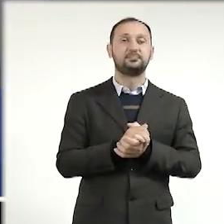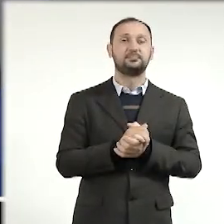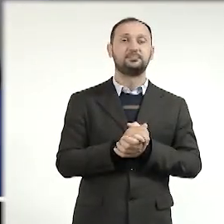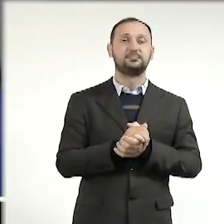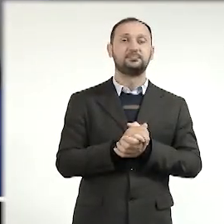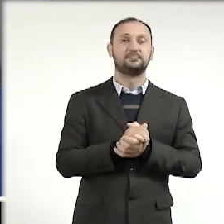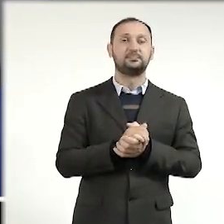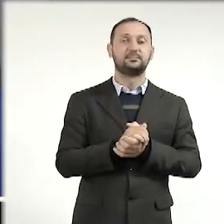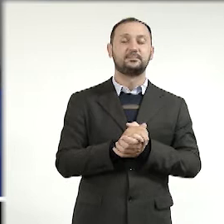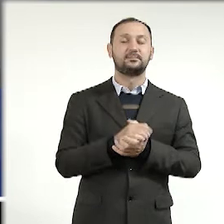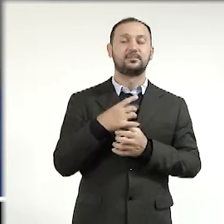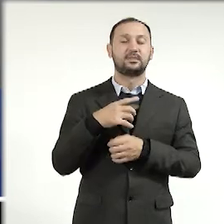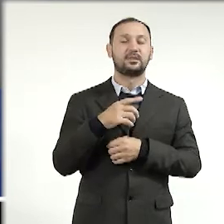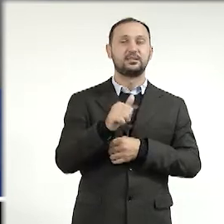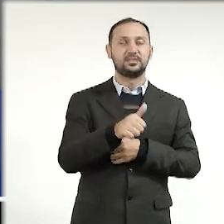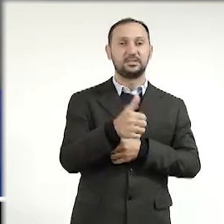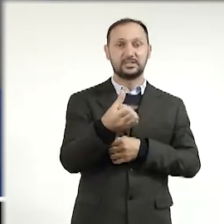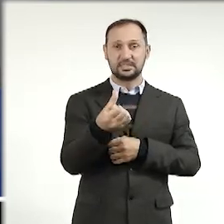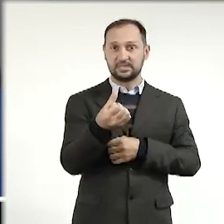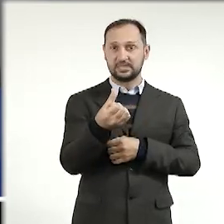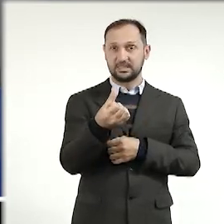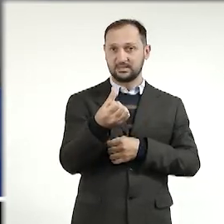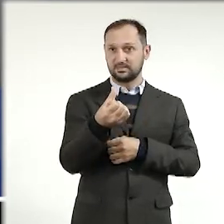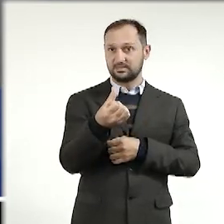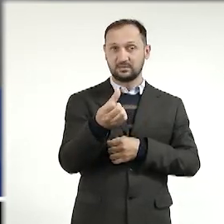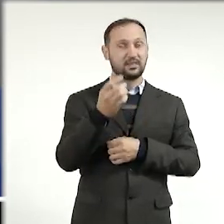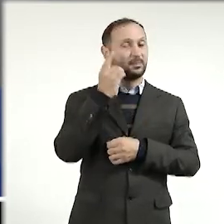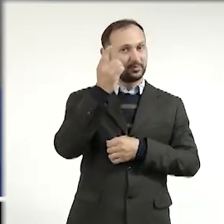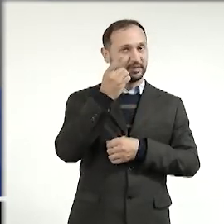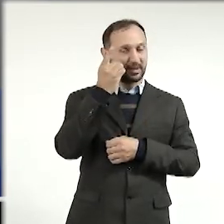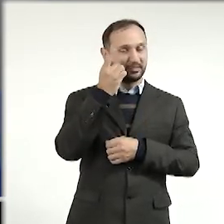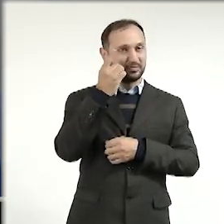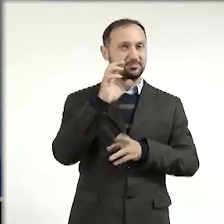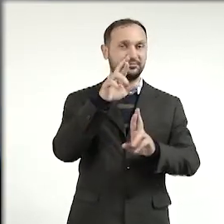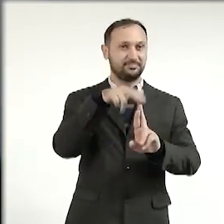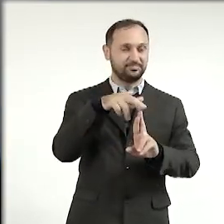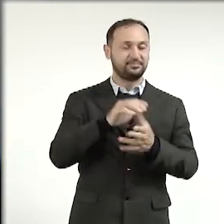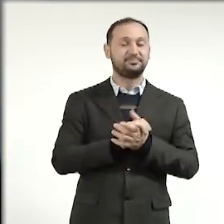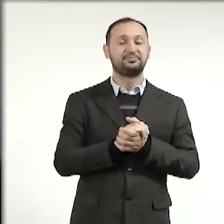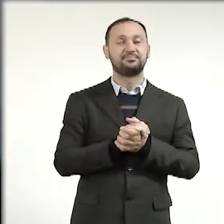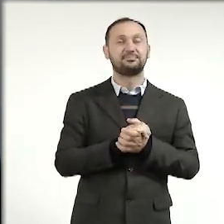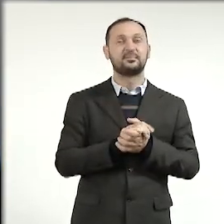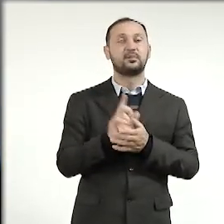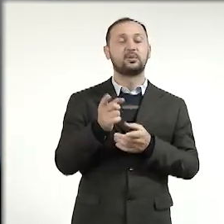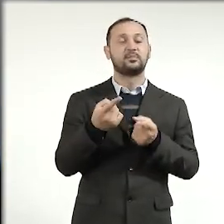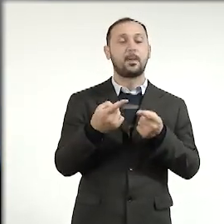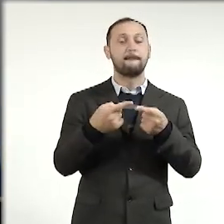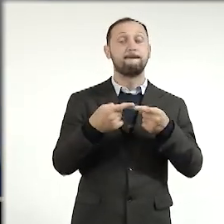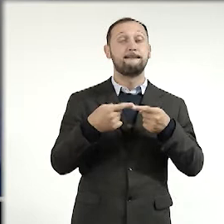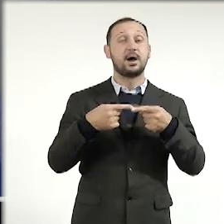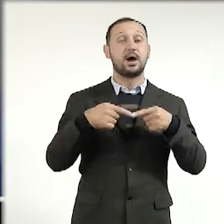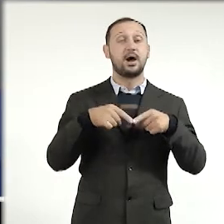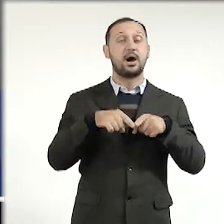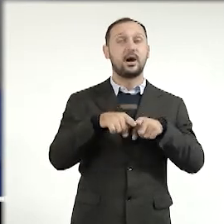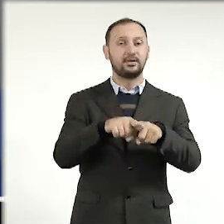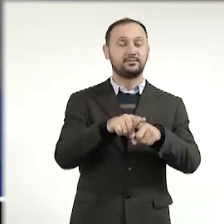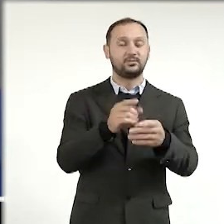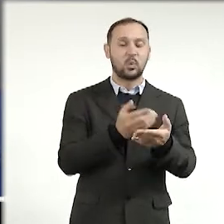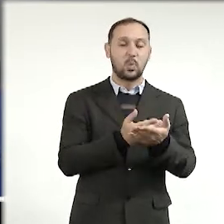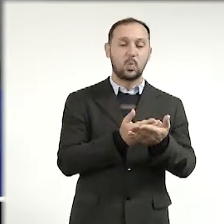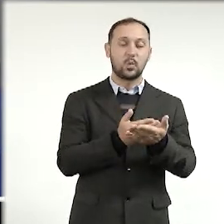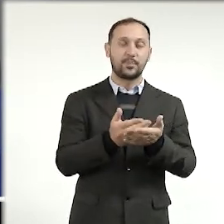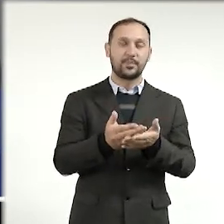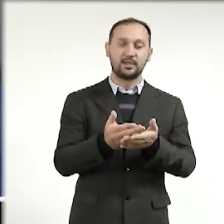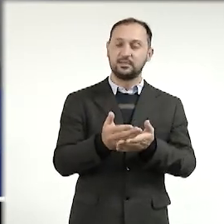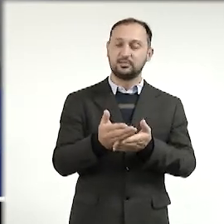casa, representada por 16 deputados, nós fomos parceiros